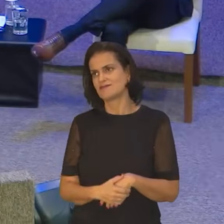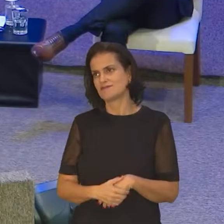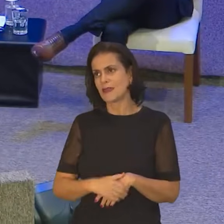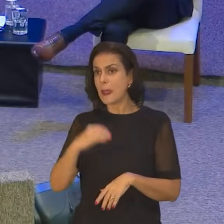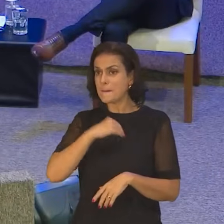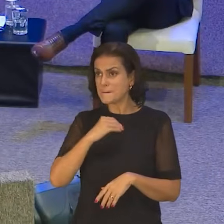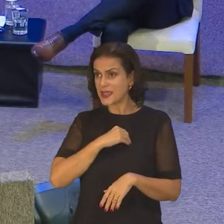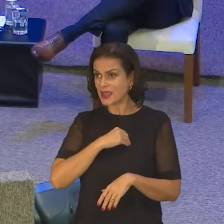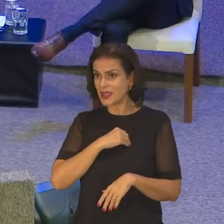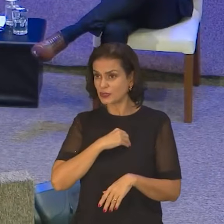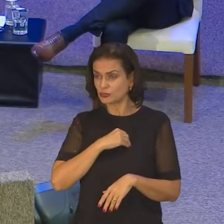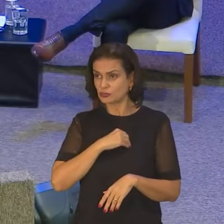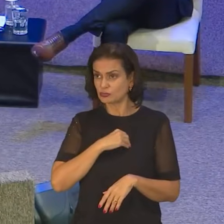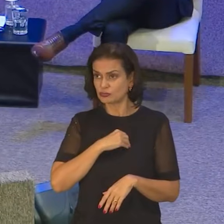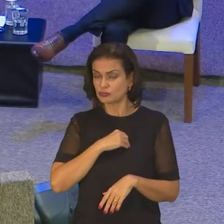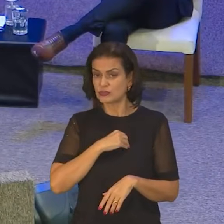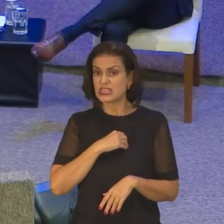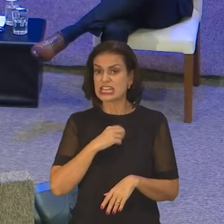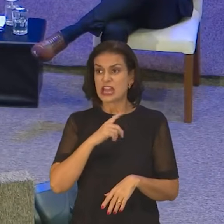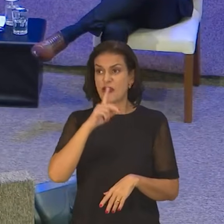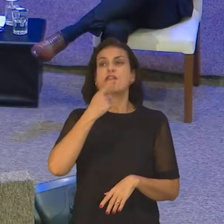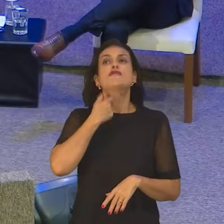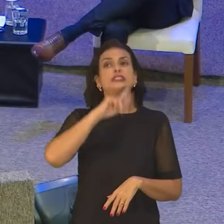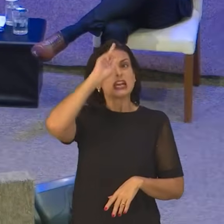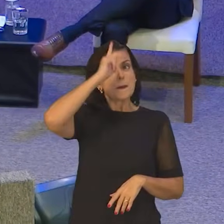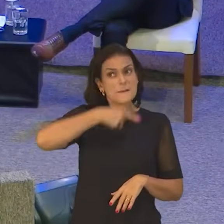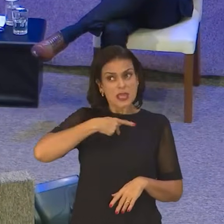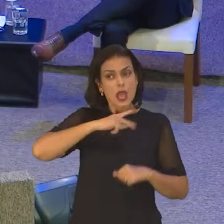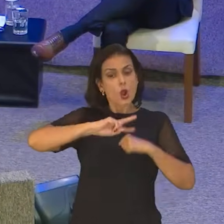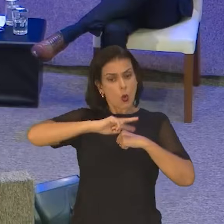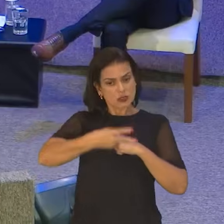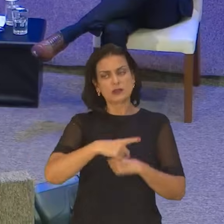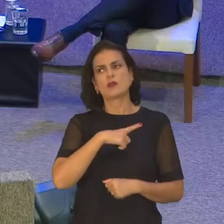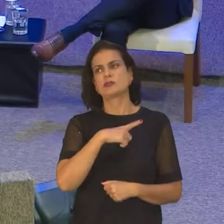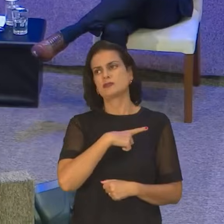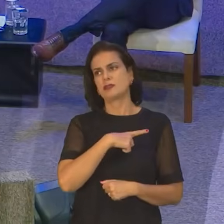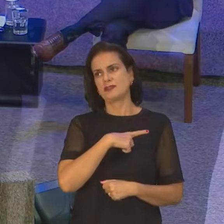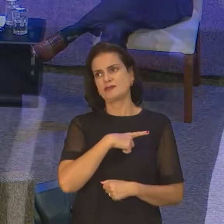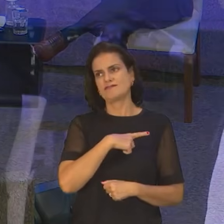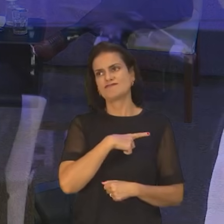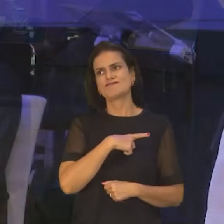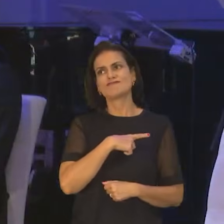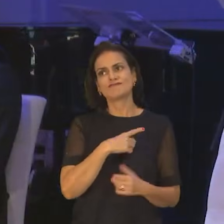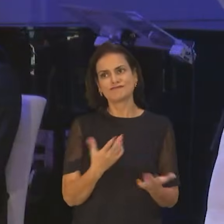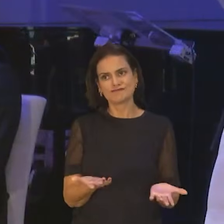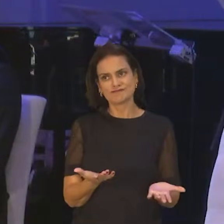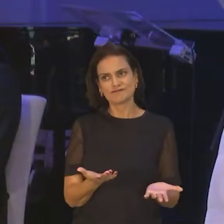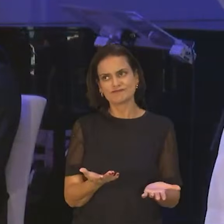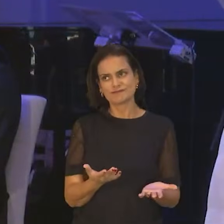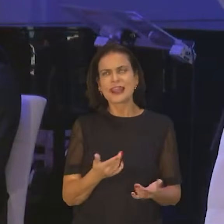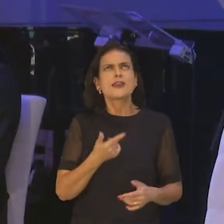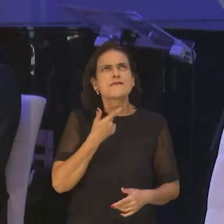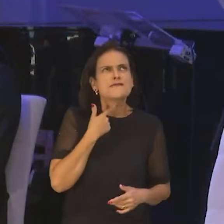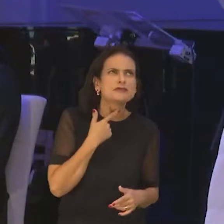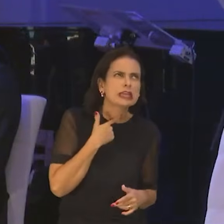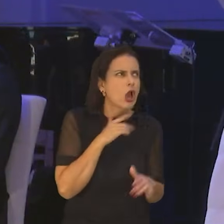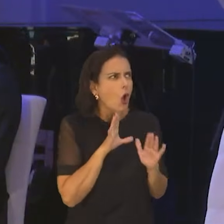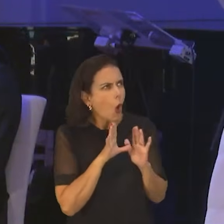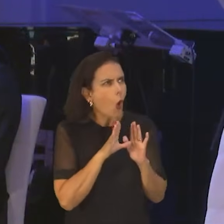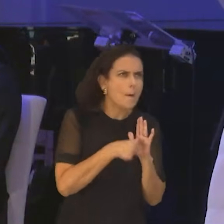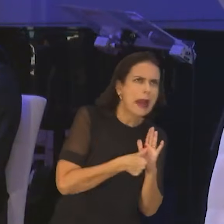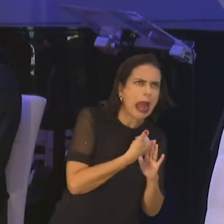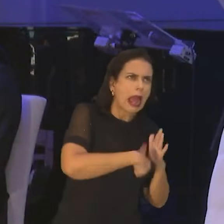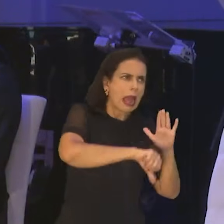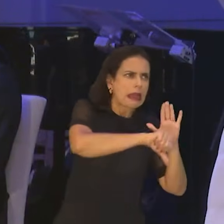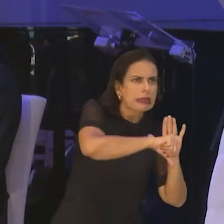Pecado planejado terá consequência. Não é pecado inconsciente. Planeja: eu vou roubar aquele menino,